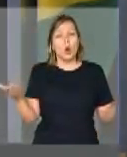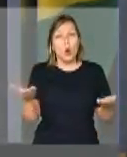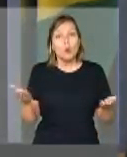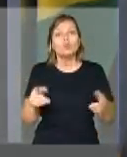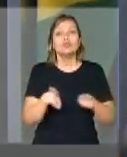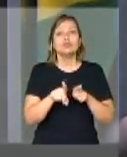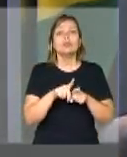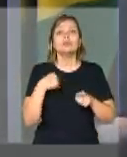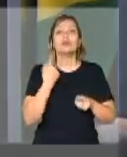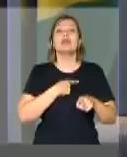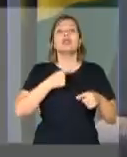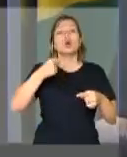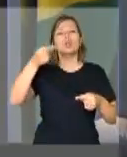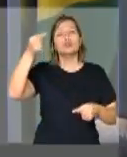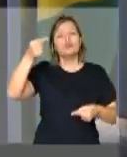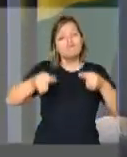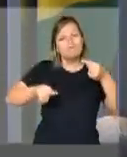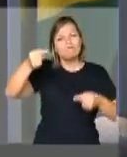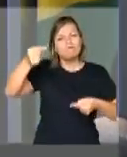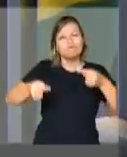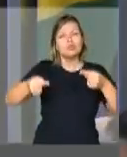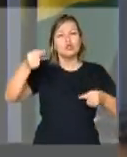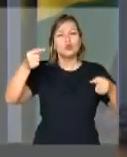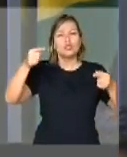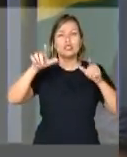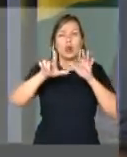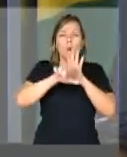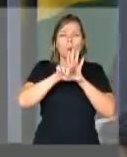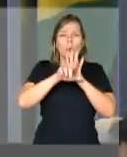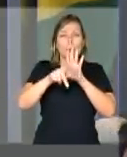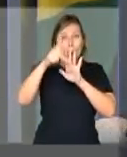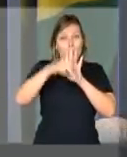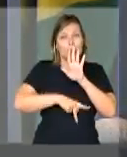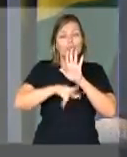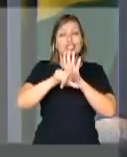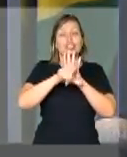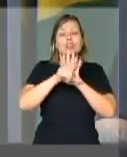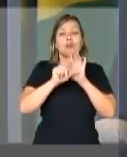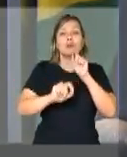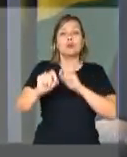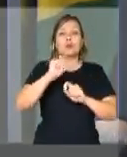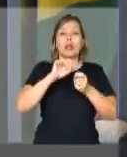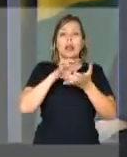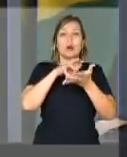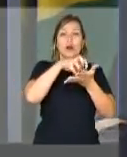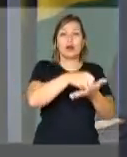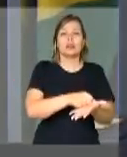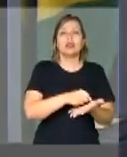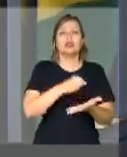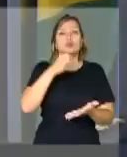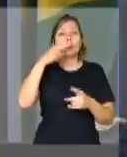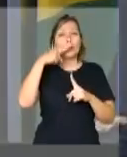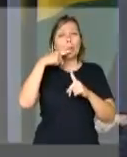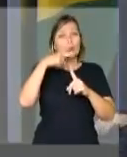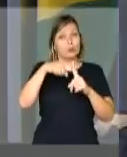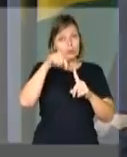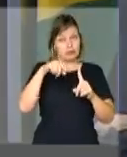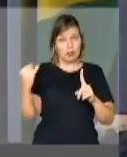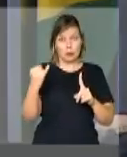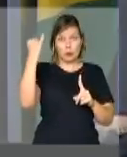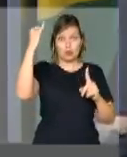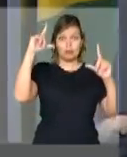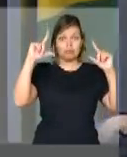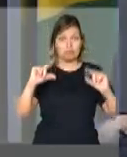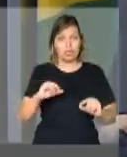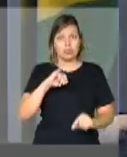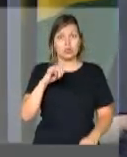do crédito, do cadastro positivo. É um tema fundamental também para a redução dos juros no Brasil.